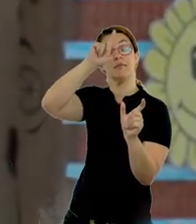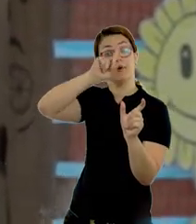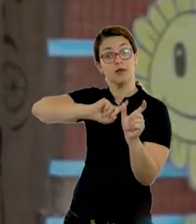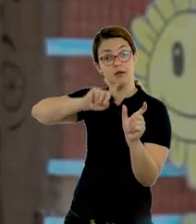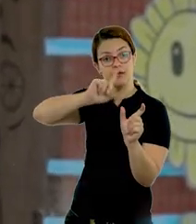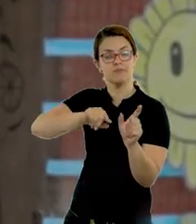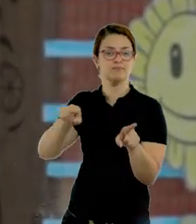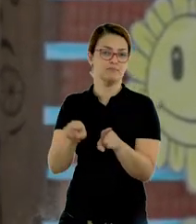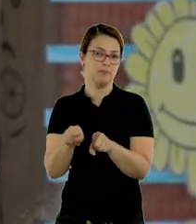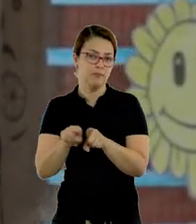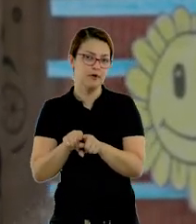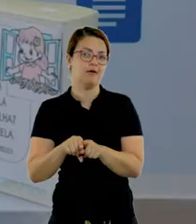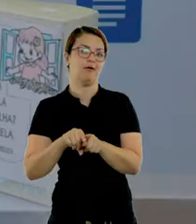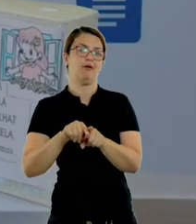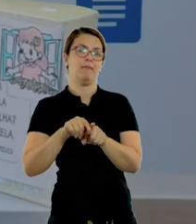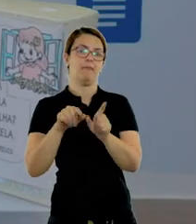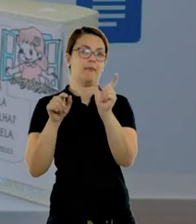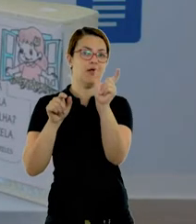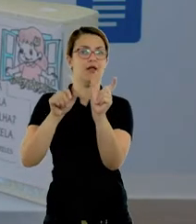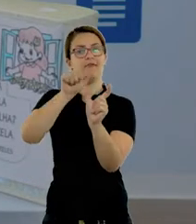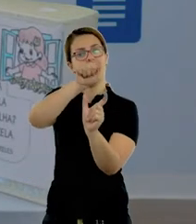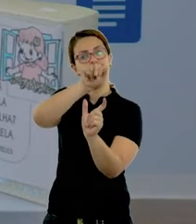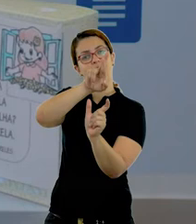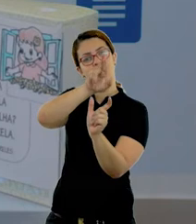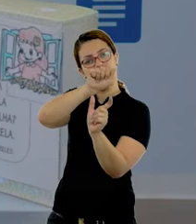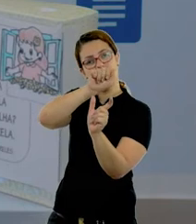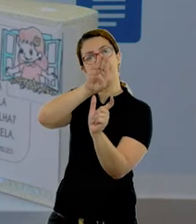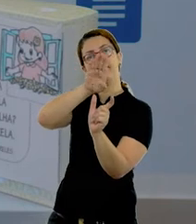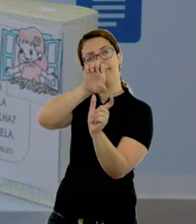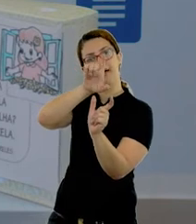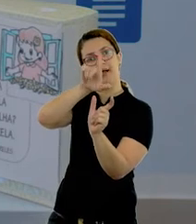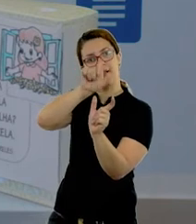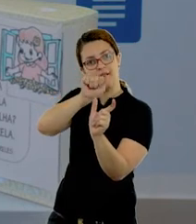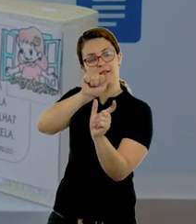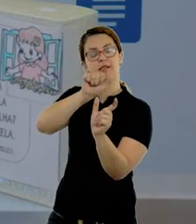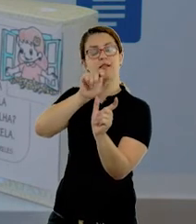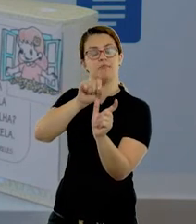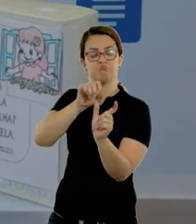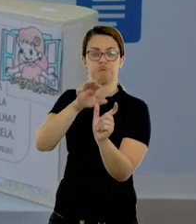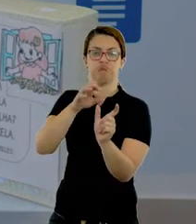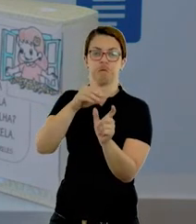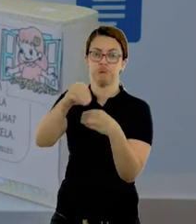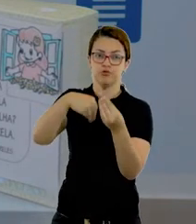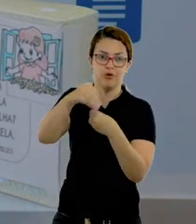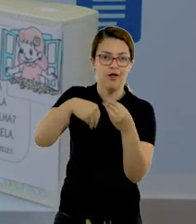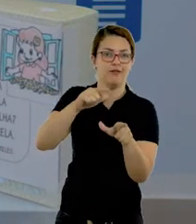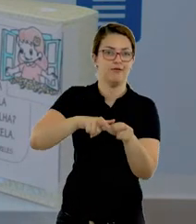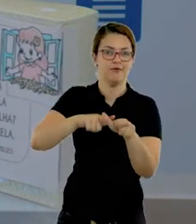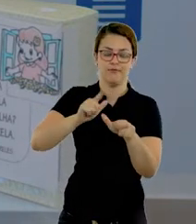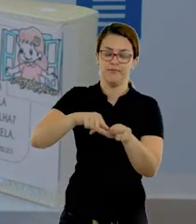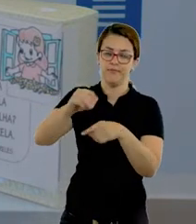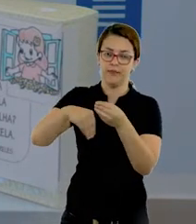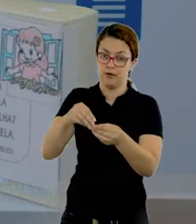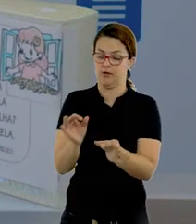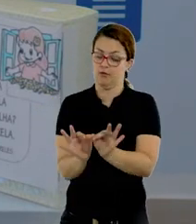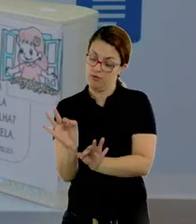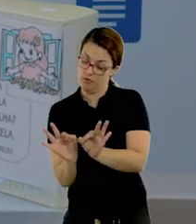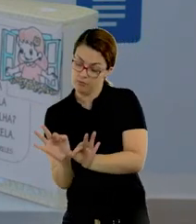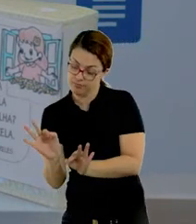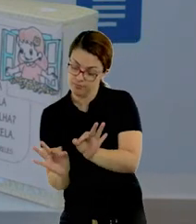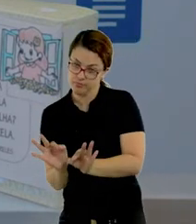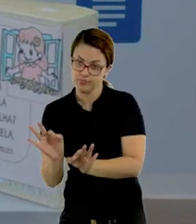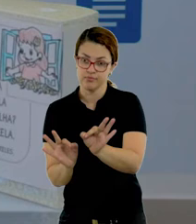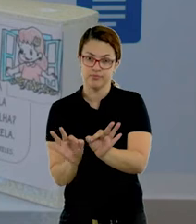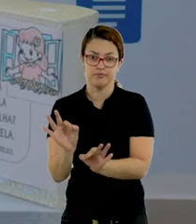As letrinhas da Arabella, que é o nome da menina do poema, já estão aqui. Então você pode tirar e dar as letrinhas para ela,